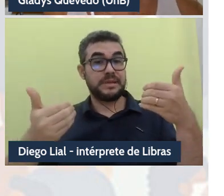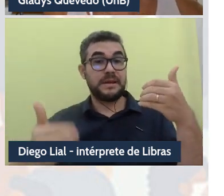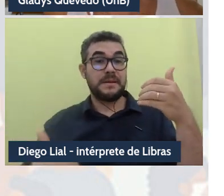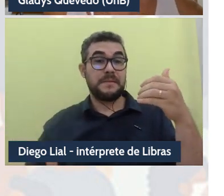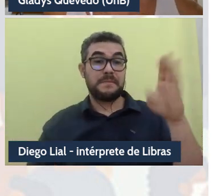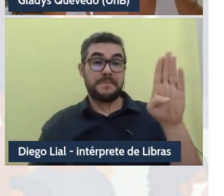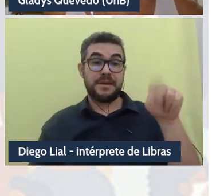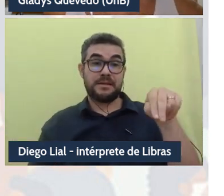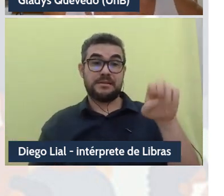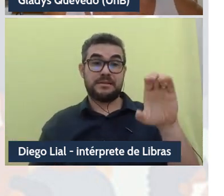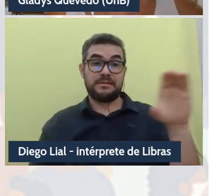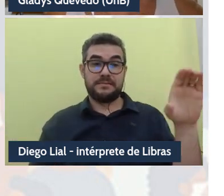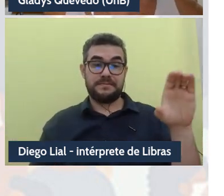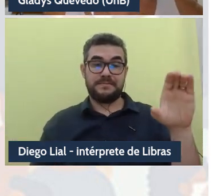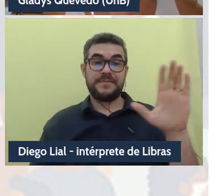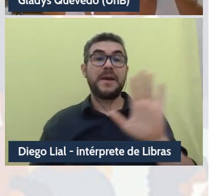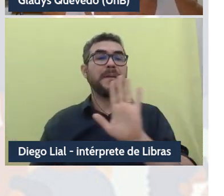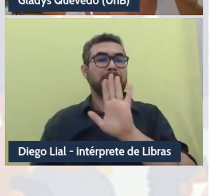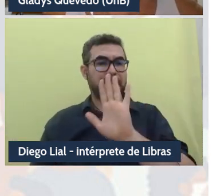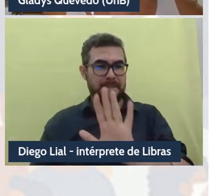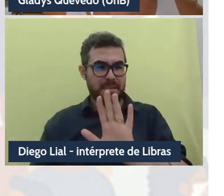já há esse plano de